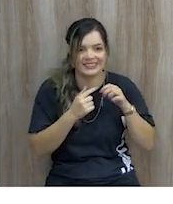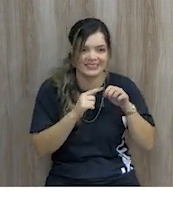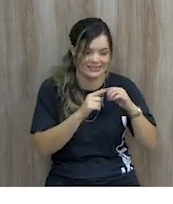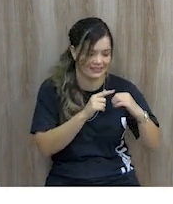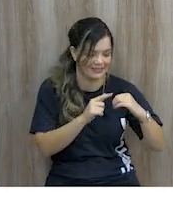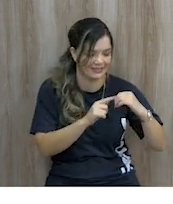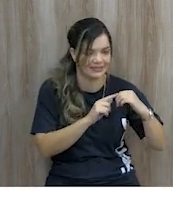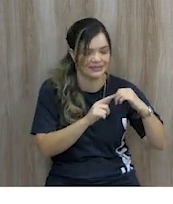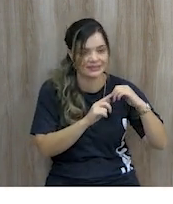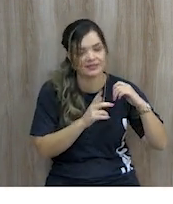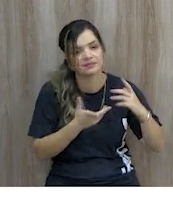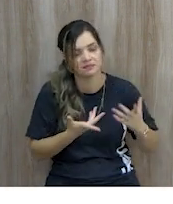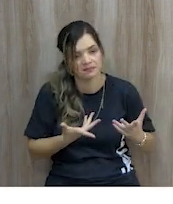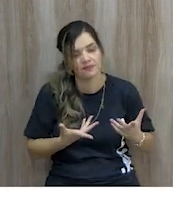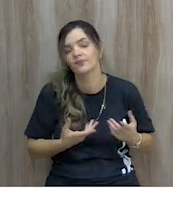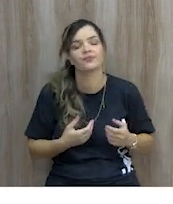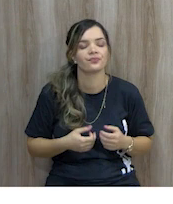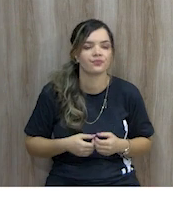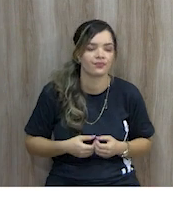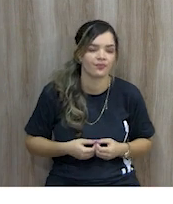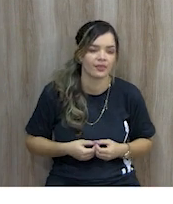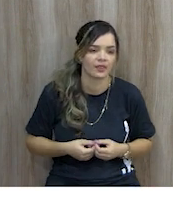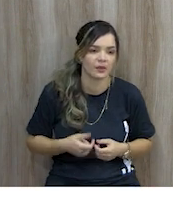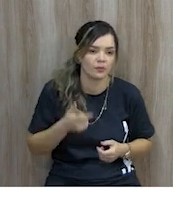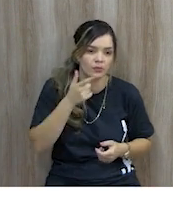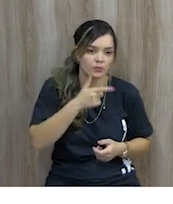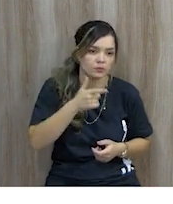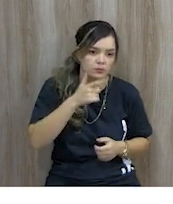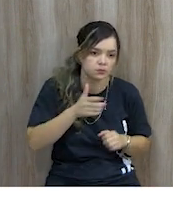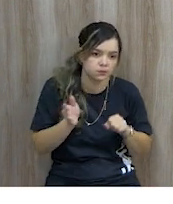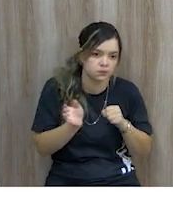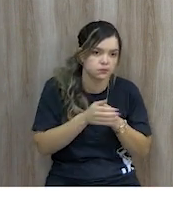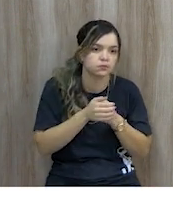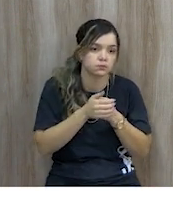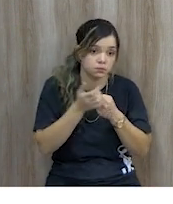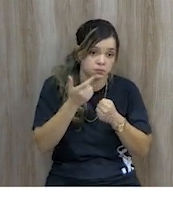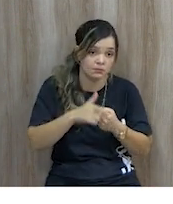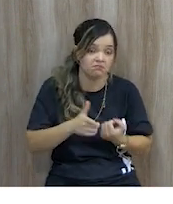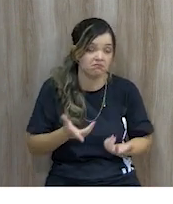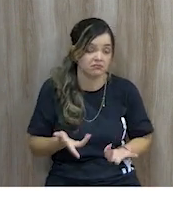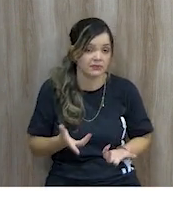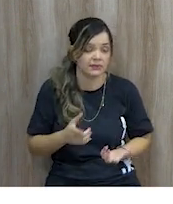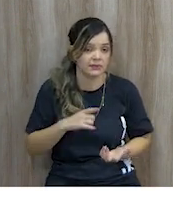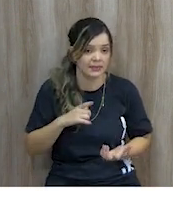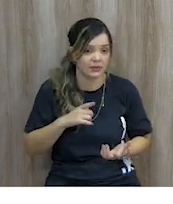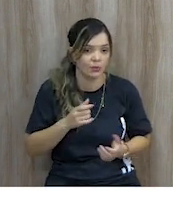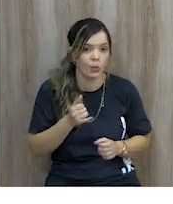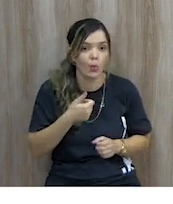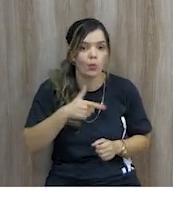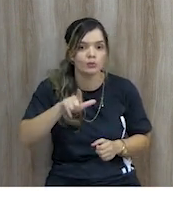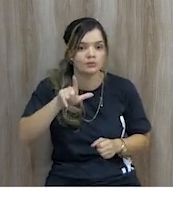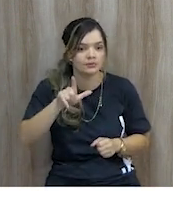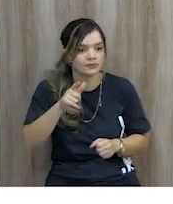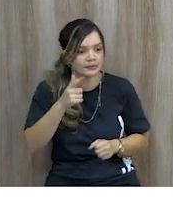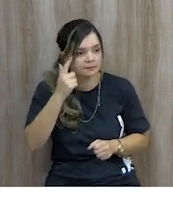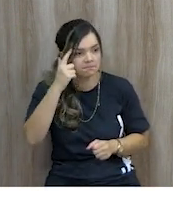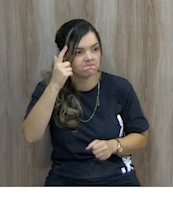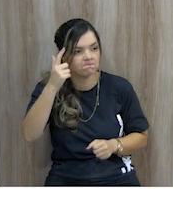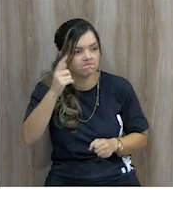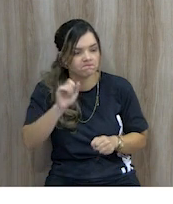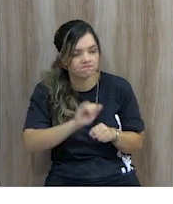gente conseguiu recobrir. E, nesse momento, aí eu parto para uma segunda técnica cirúrgica. Por exemplo, um deslocamento